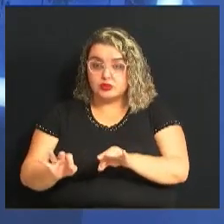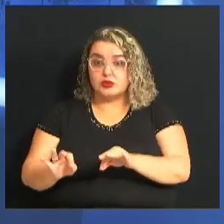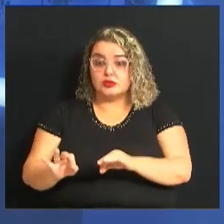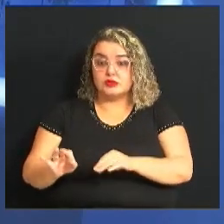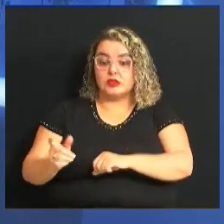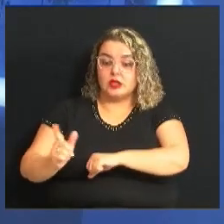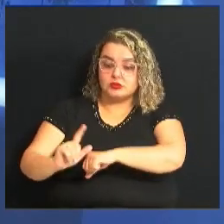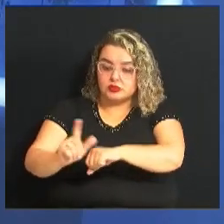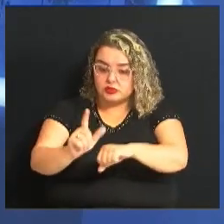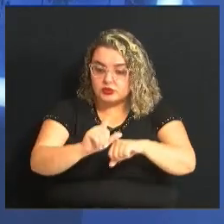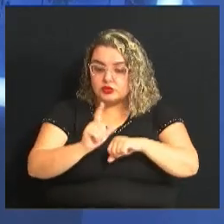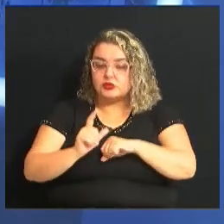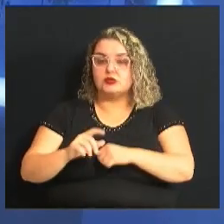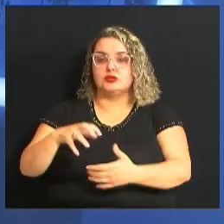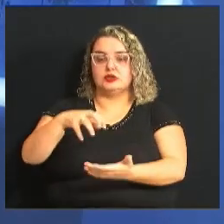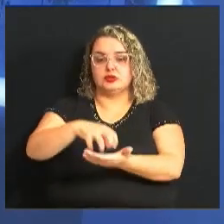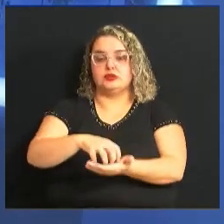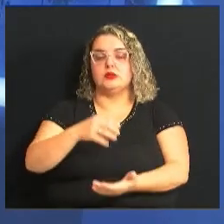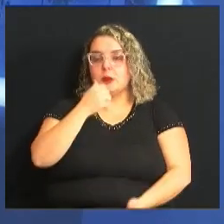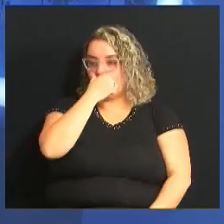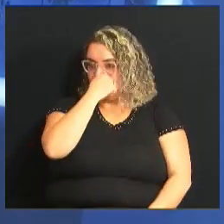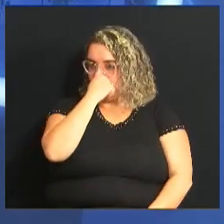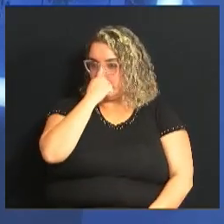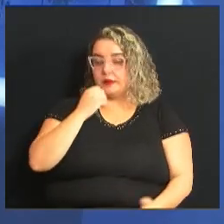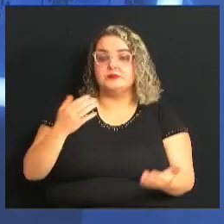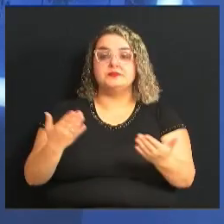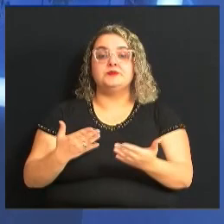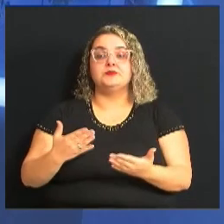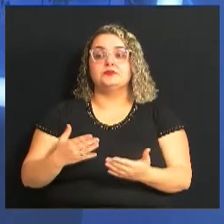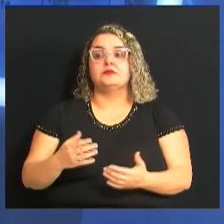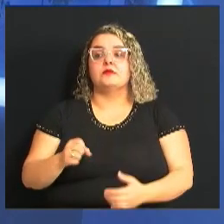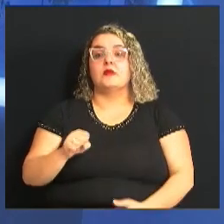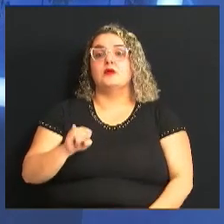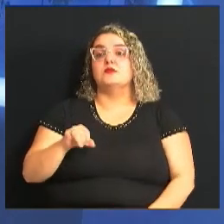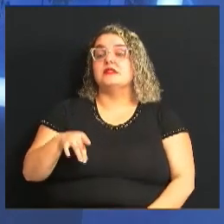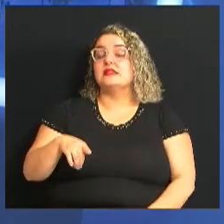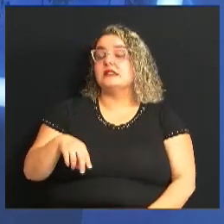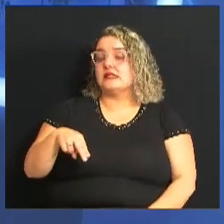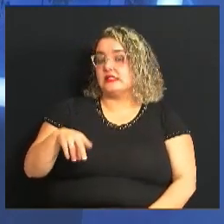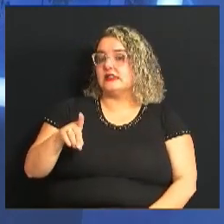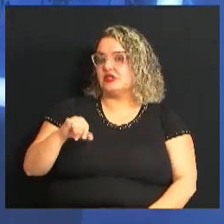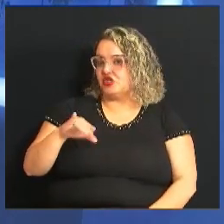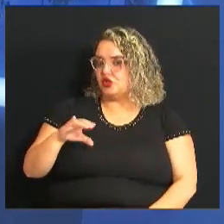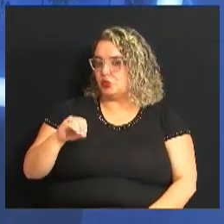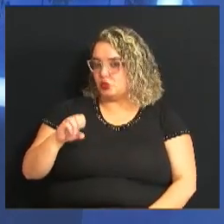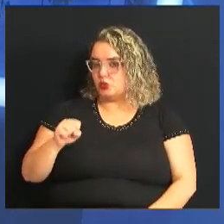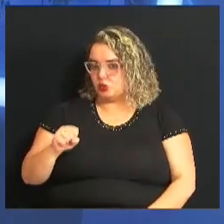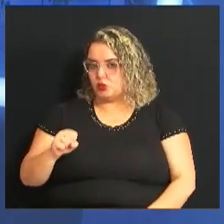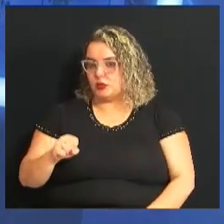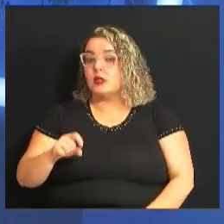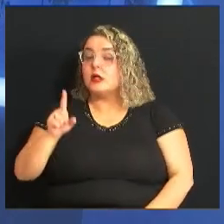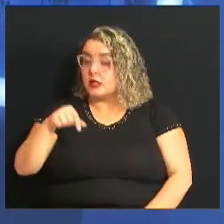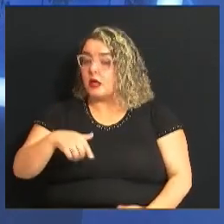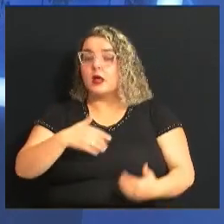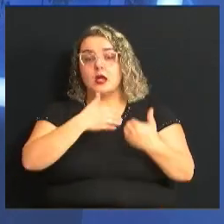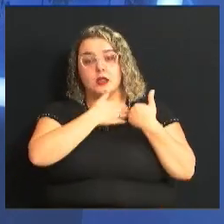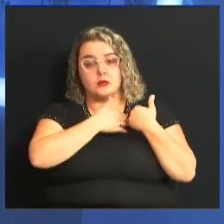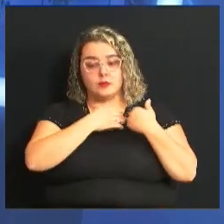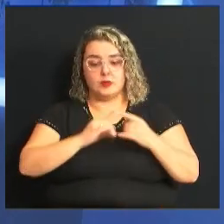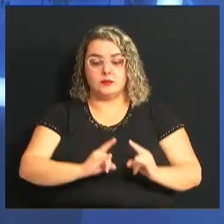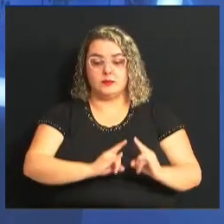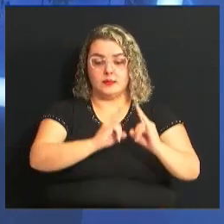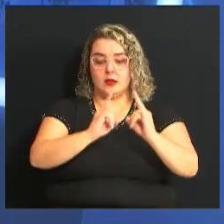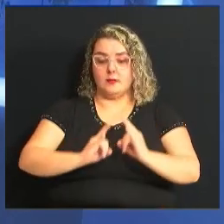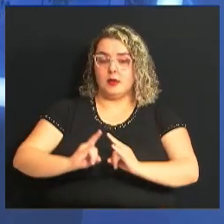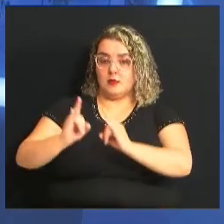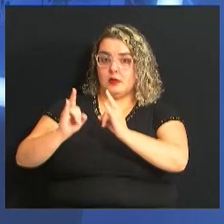região central, vai apresentar agora aos síndicos, né, que também são responsáveis pelas edificações da